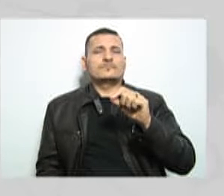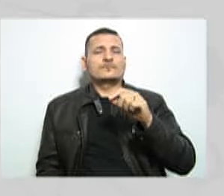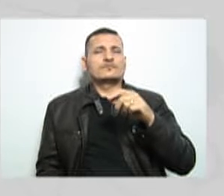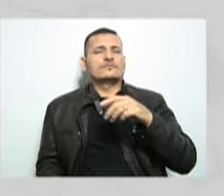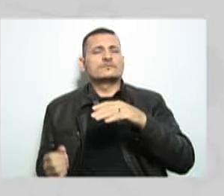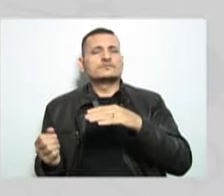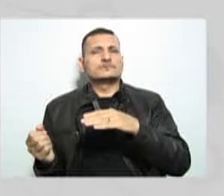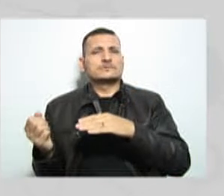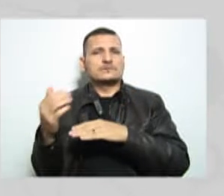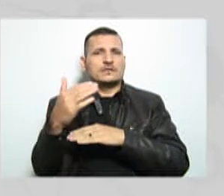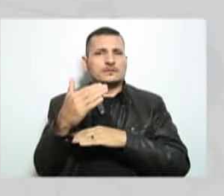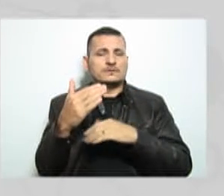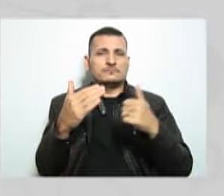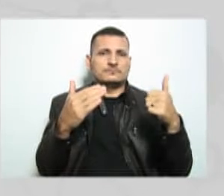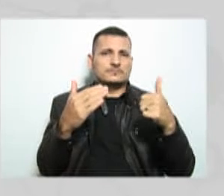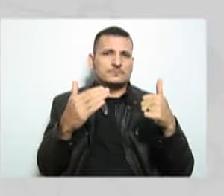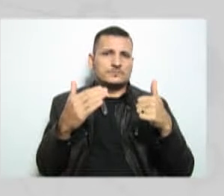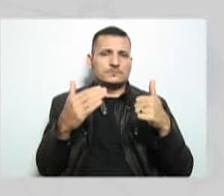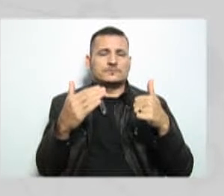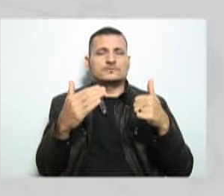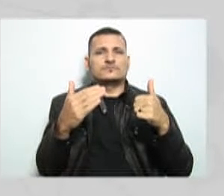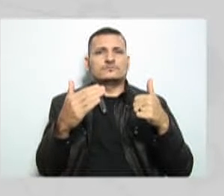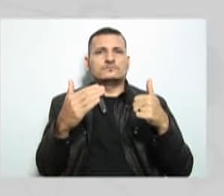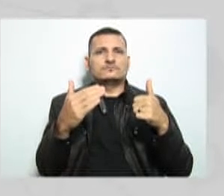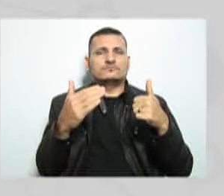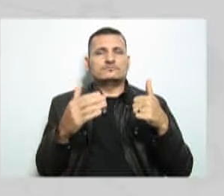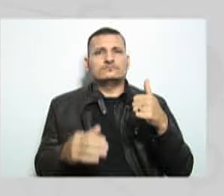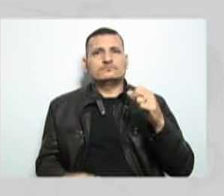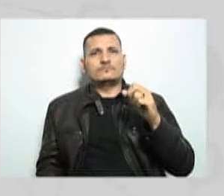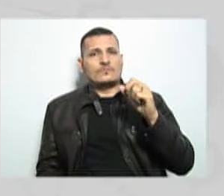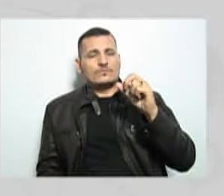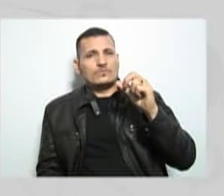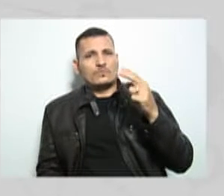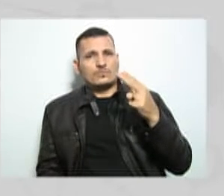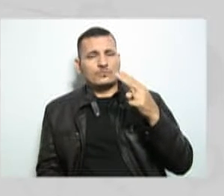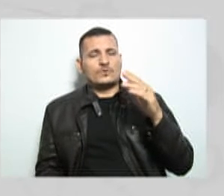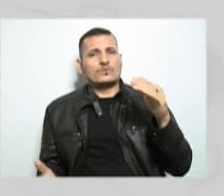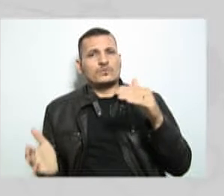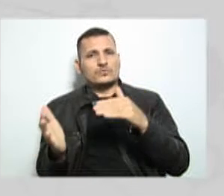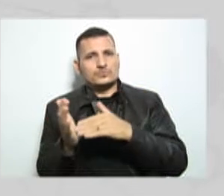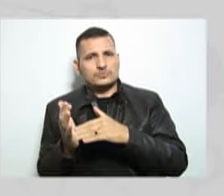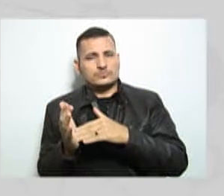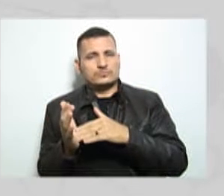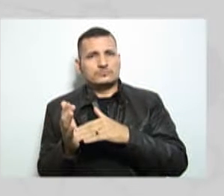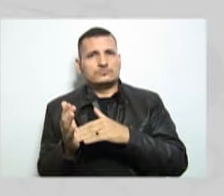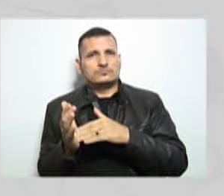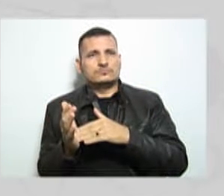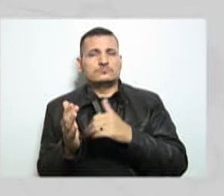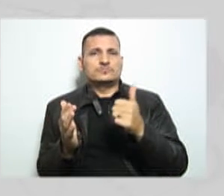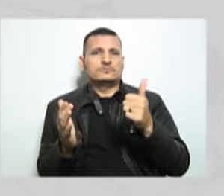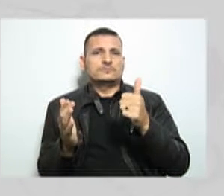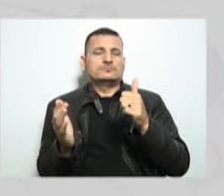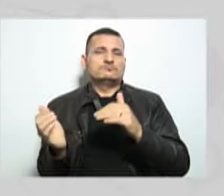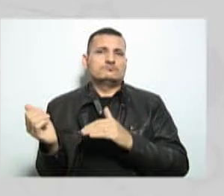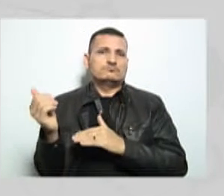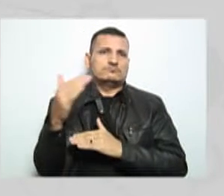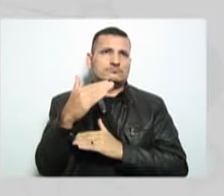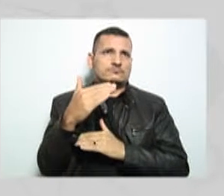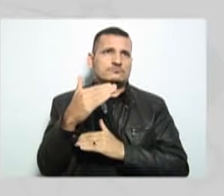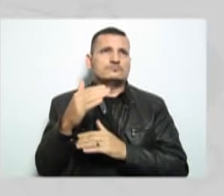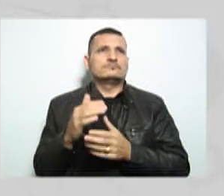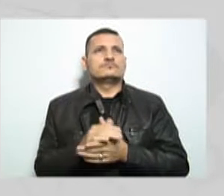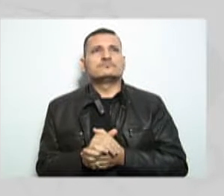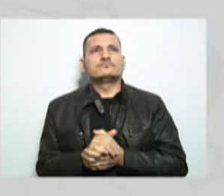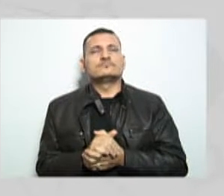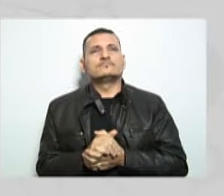vou dar a saída no primeiro que entra, primeiro que sai, ou o último que entra, primeiro que sai. Vou apagar